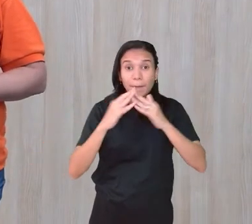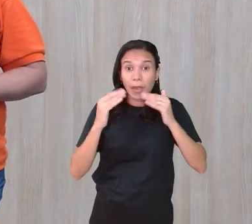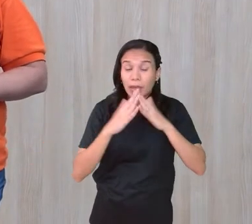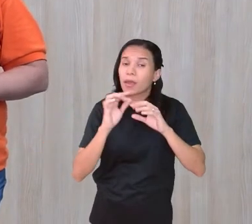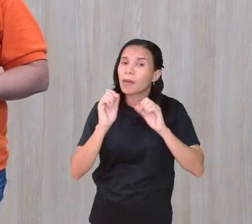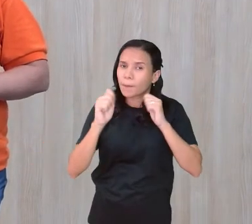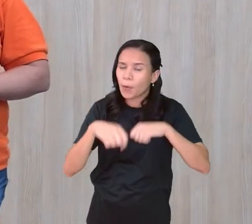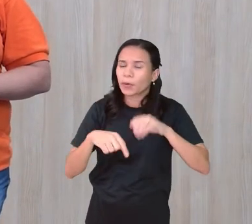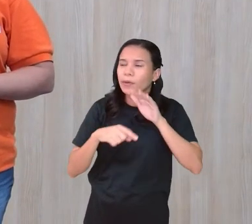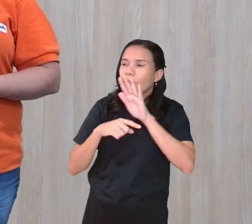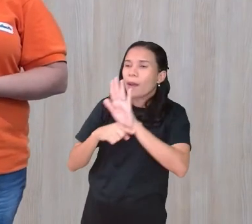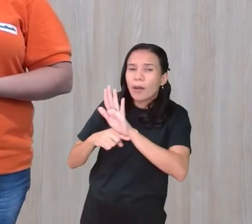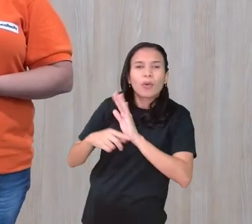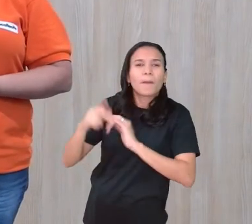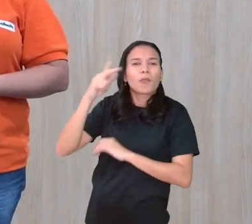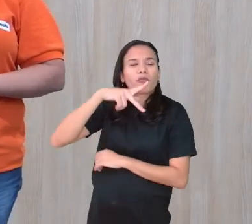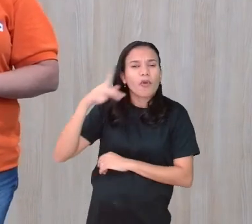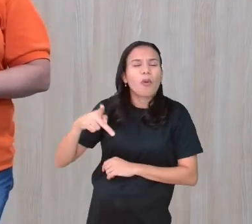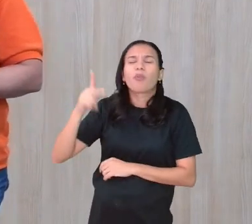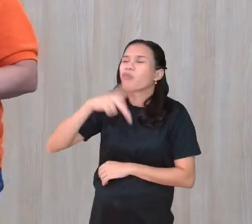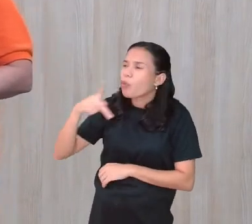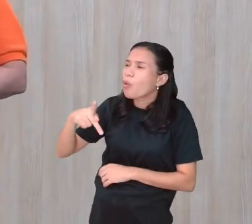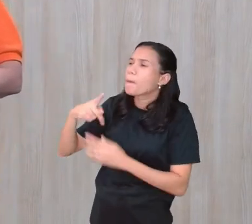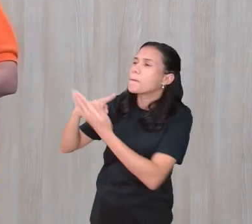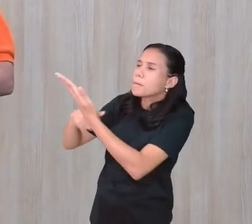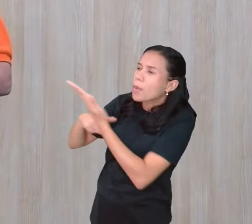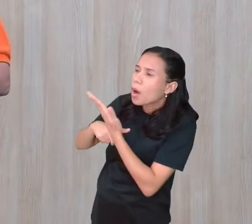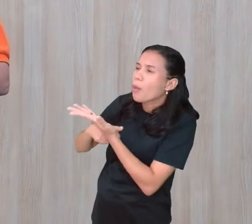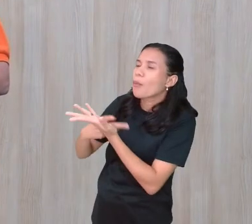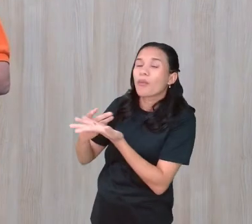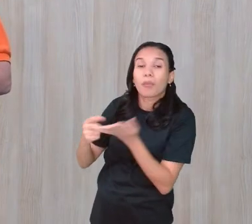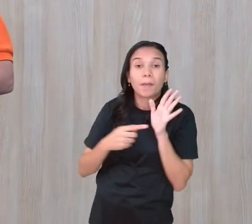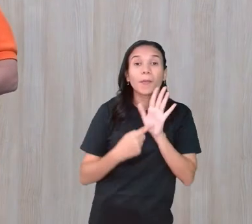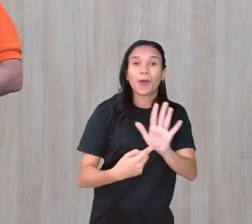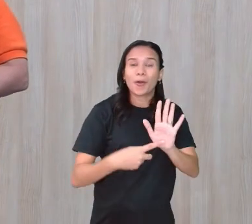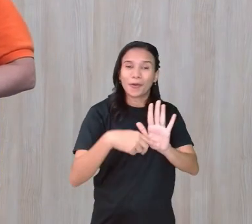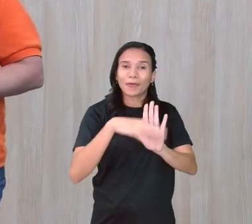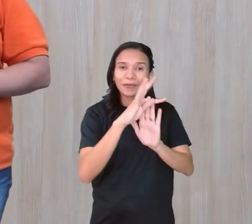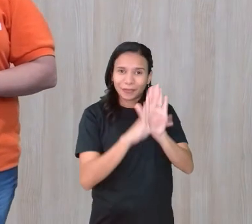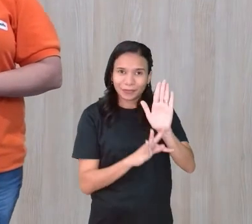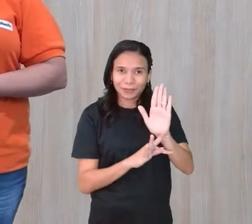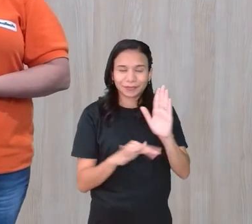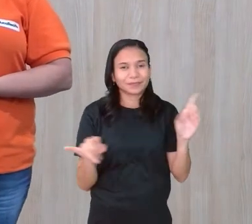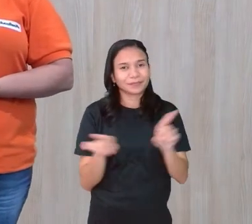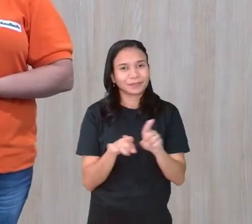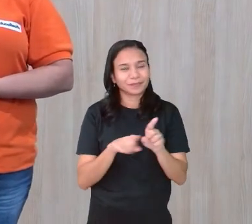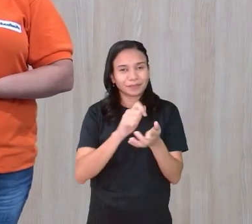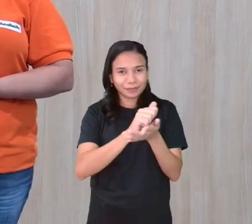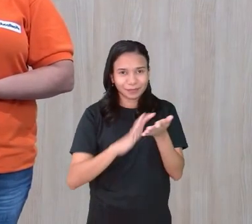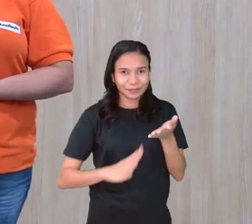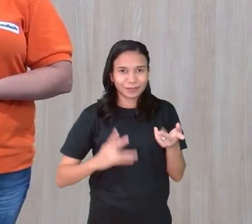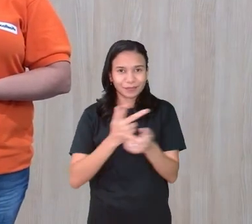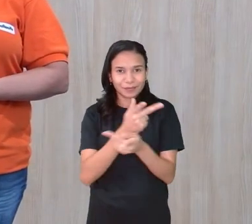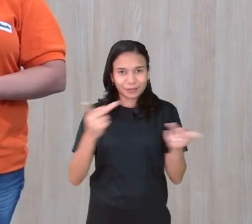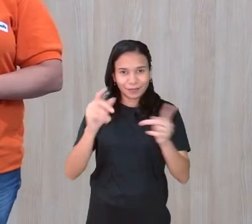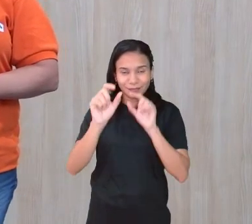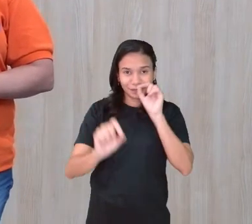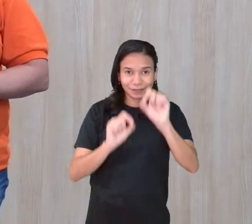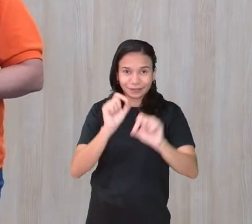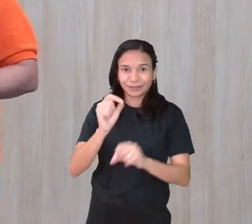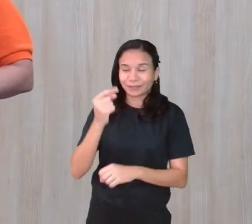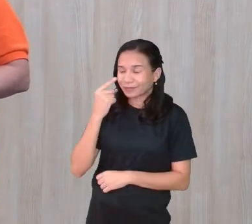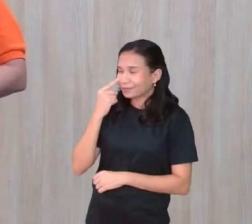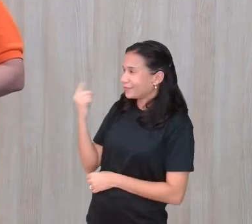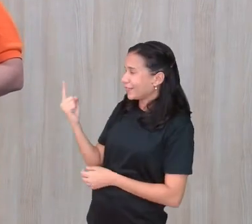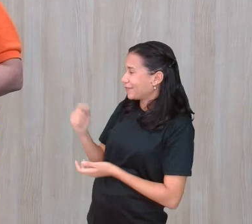ajuda da sua professora, mostrar esse texto para a sua professora. E a atividade que eu deixo para vocês é